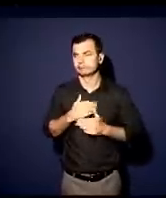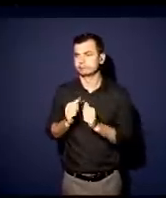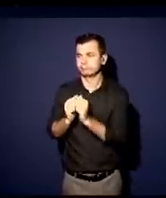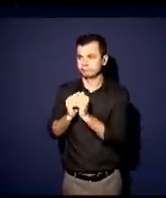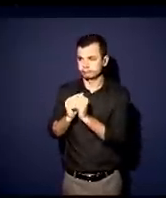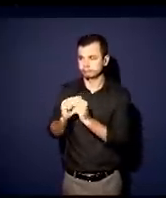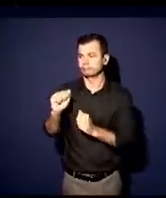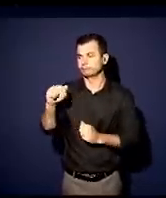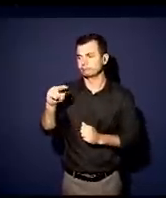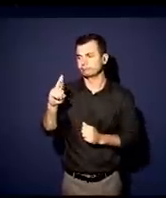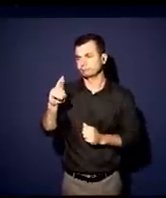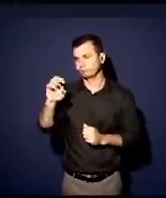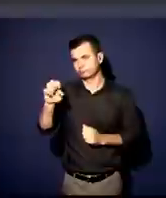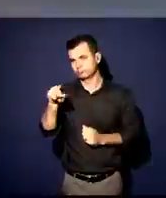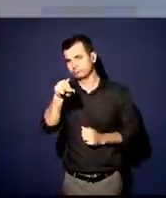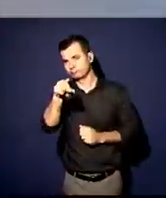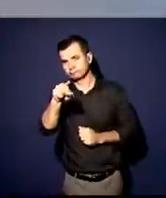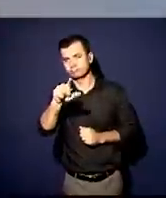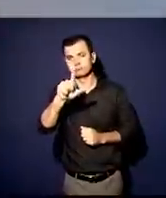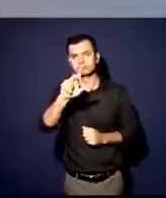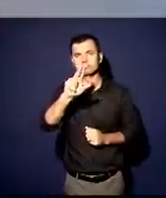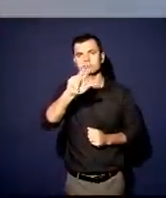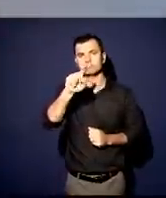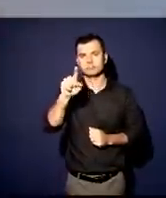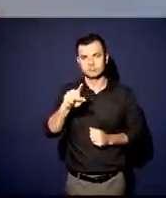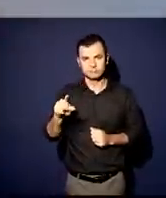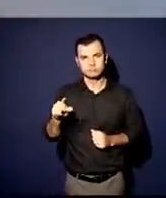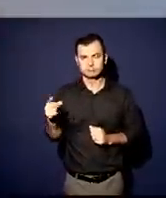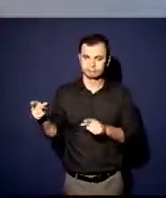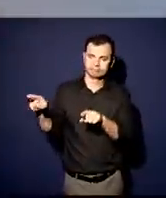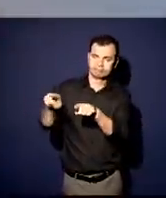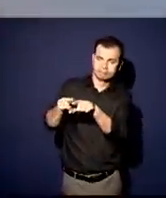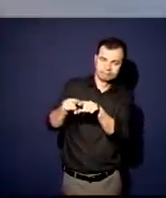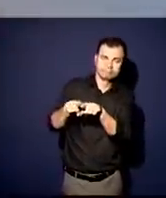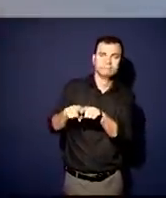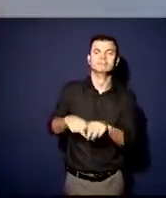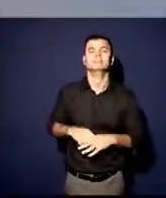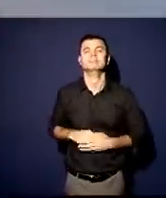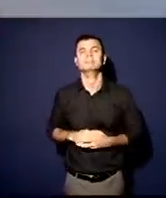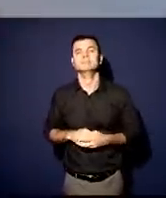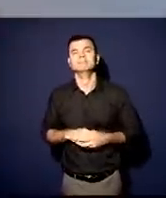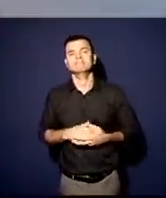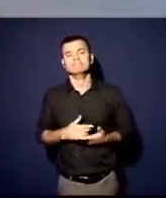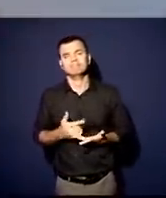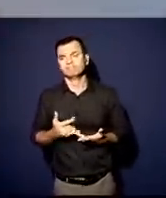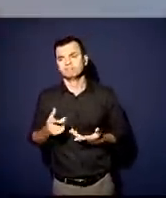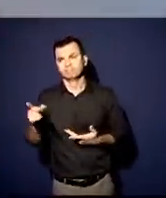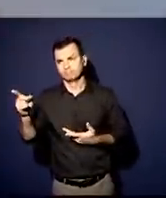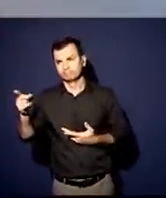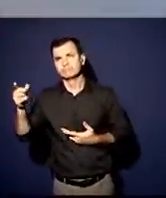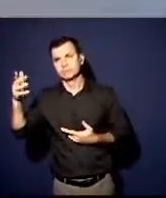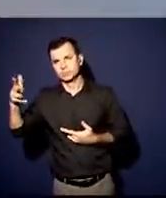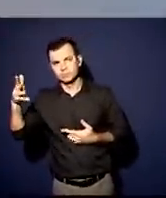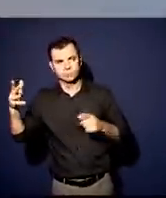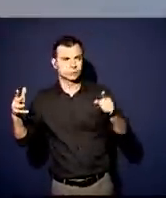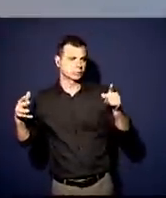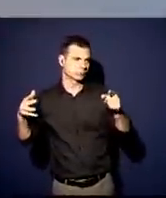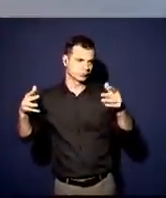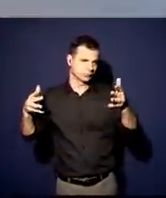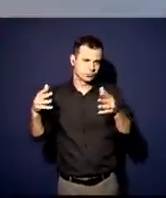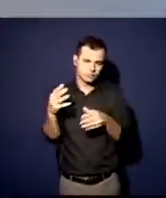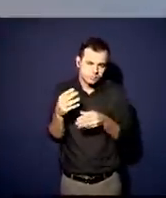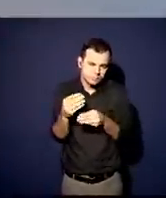de você, do Luiz, grandes parceiros. Eu vou adicionar pouco ao que foi dito. Eu